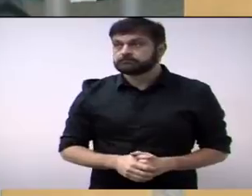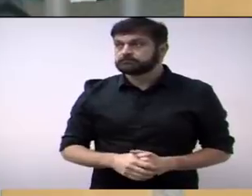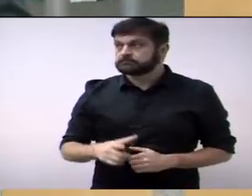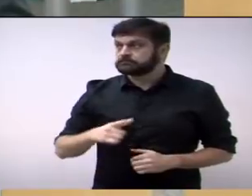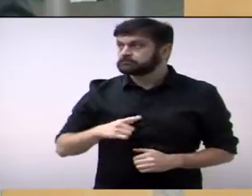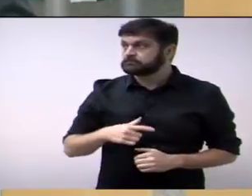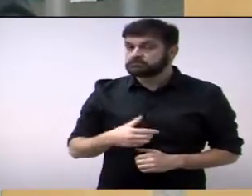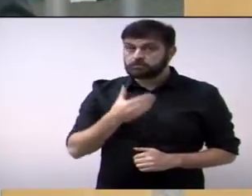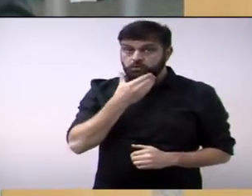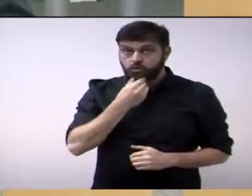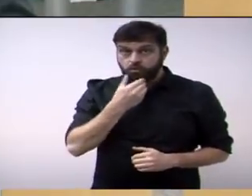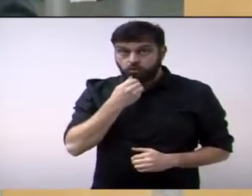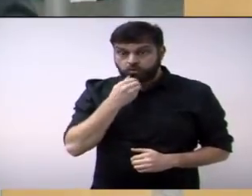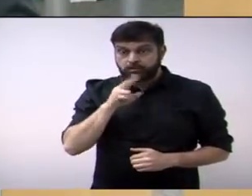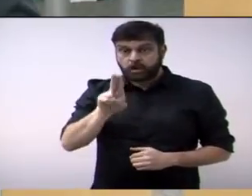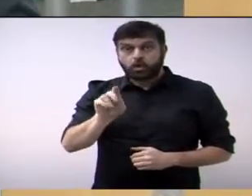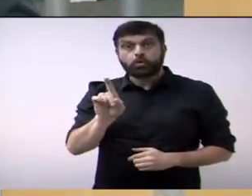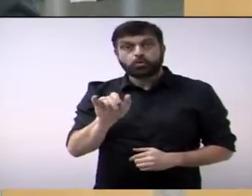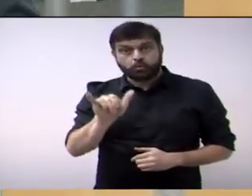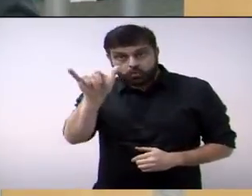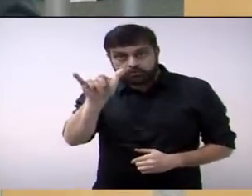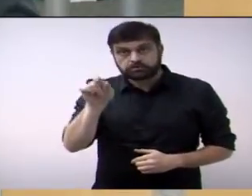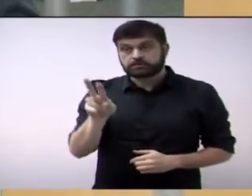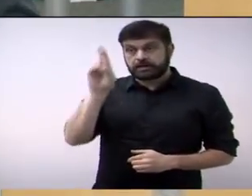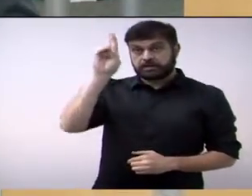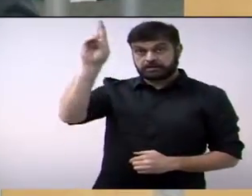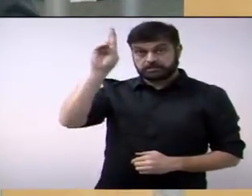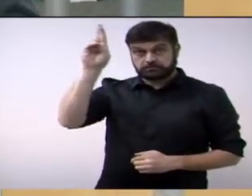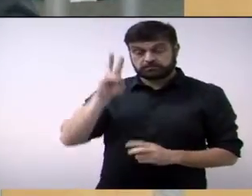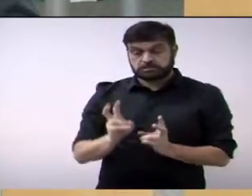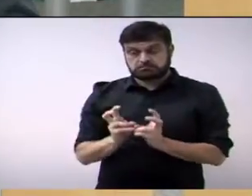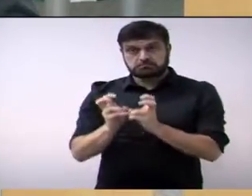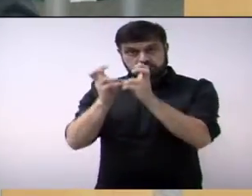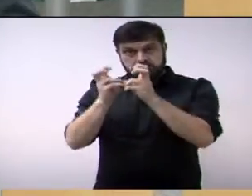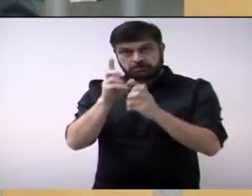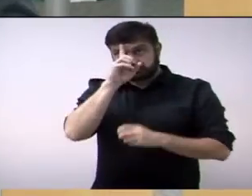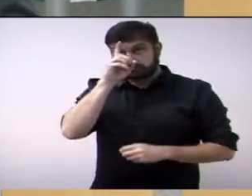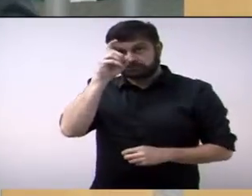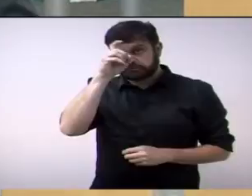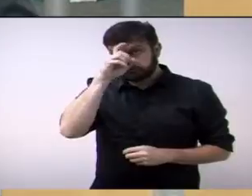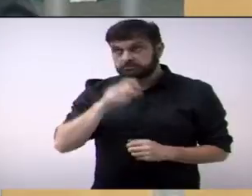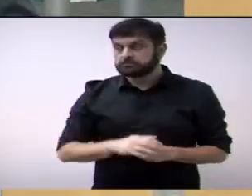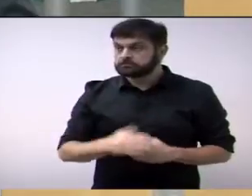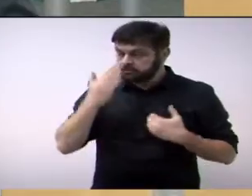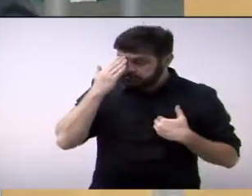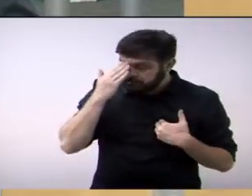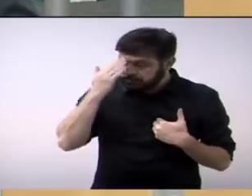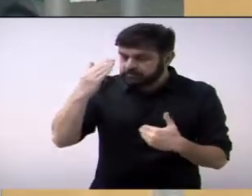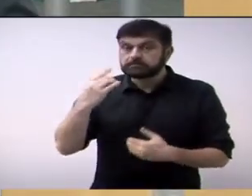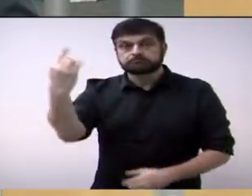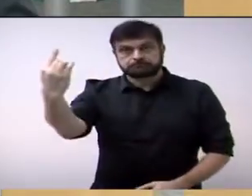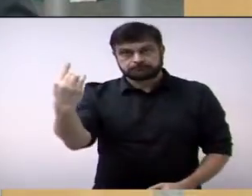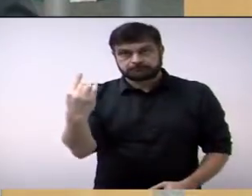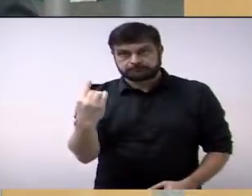Jorge Wood, representante do Hospital do Câncer de Barretos, aqui em Paulínia. Muito obrigado, agradecimento a ele por ter vindo